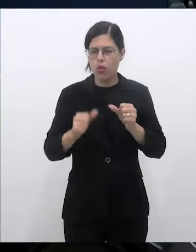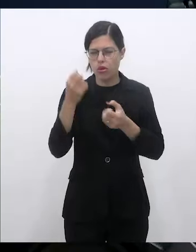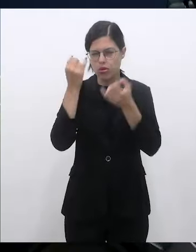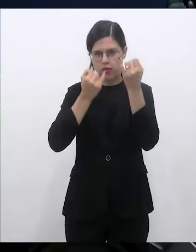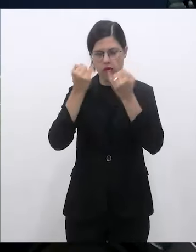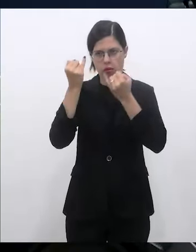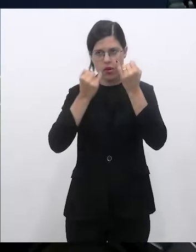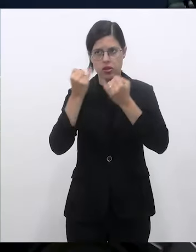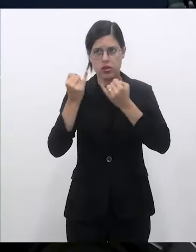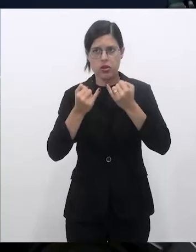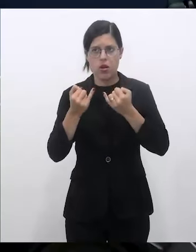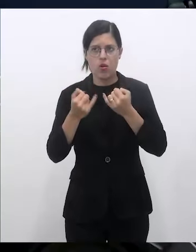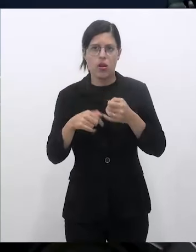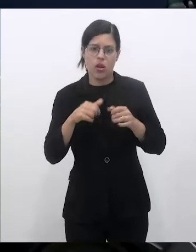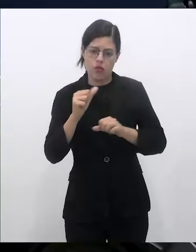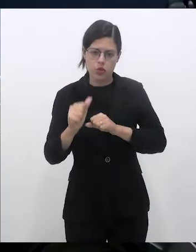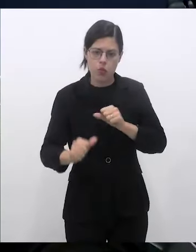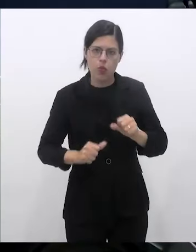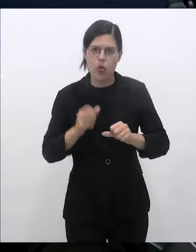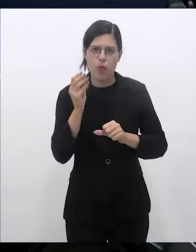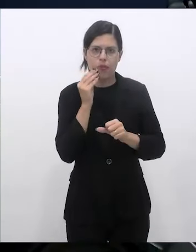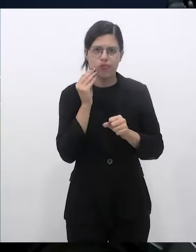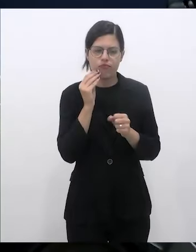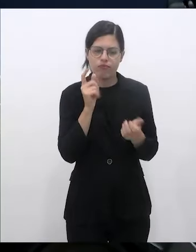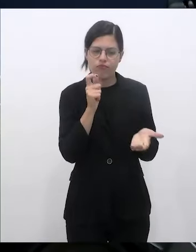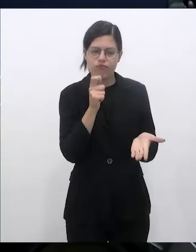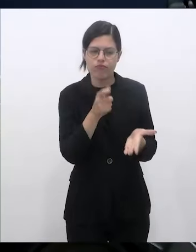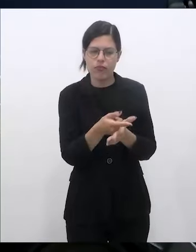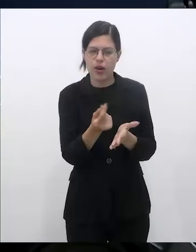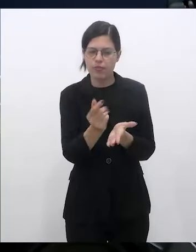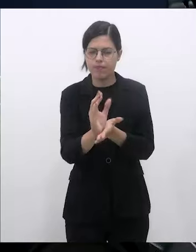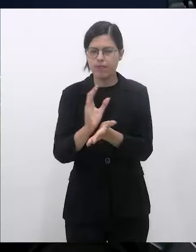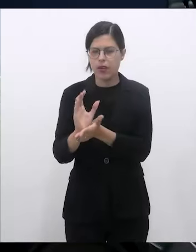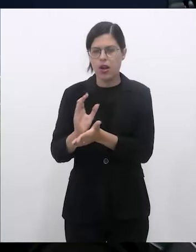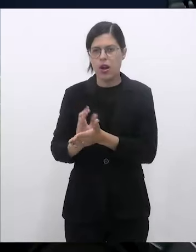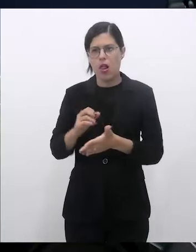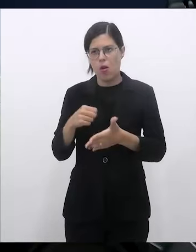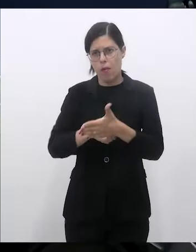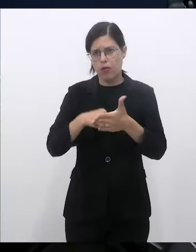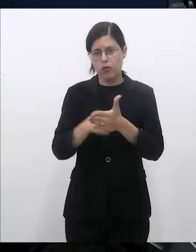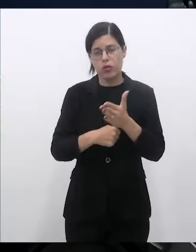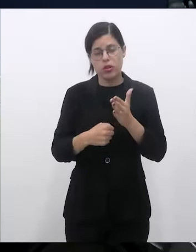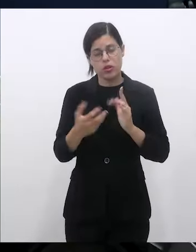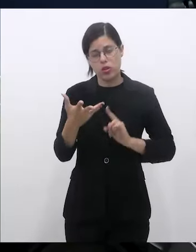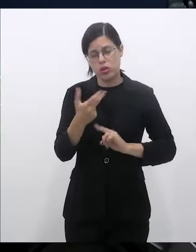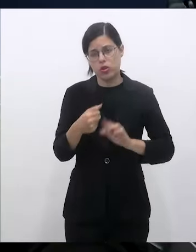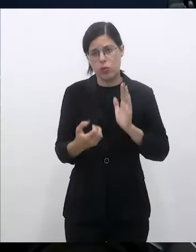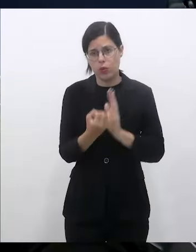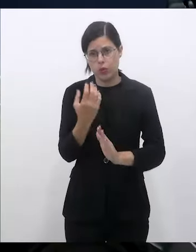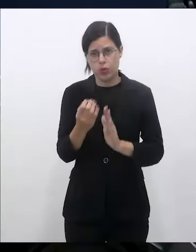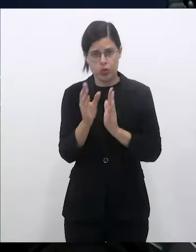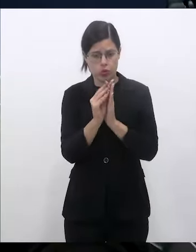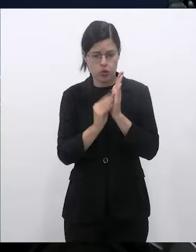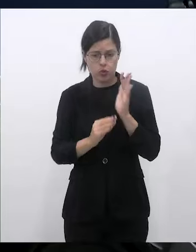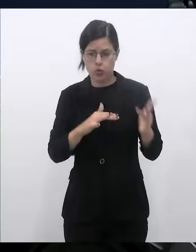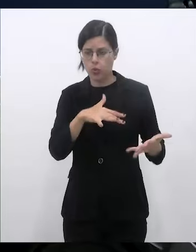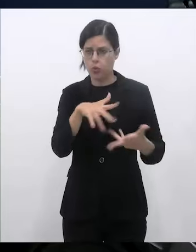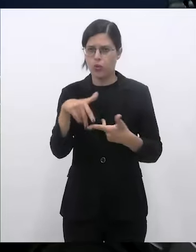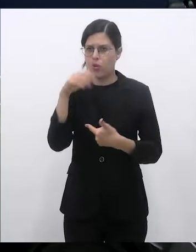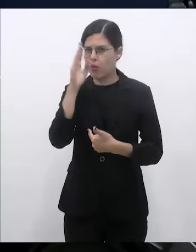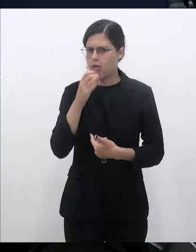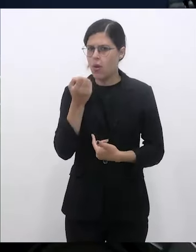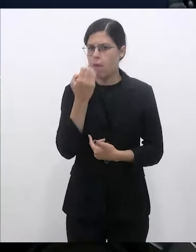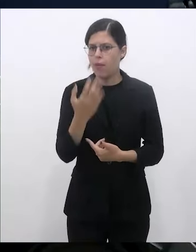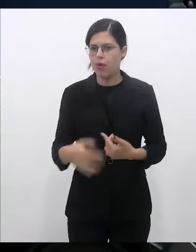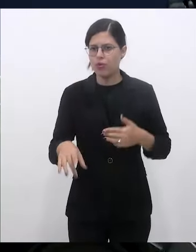diferente que elas manipulassem para remunerar. Eu acho que é uma luta de artistas e produtores de conteúdo no mundo inteiro. Eu